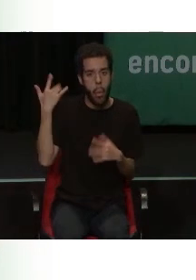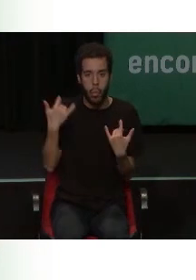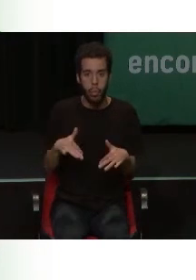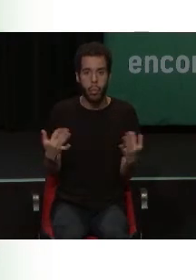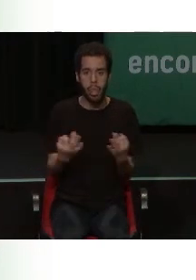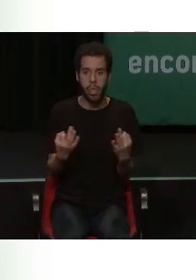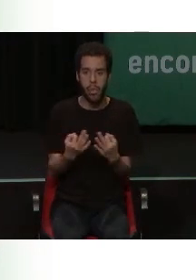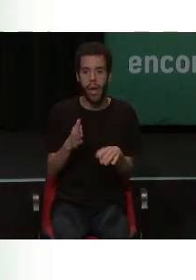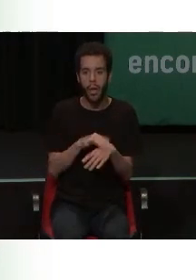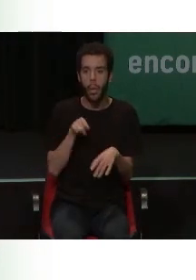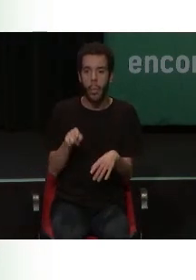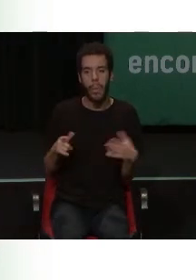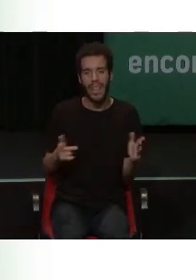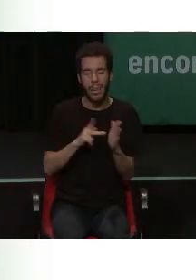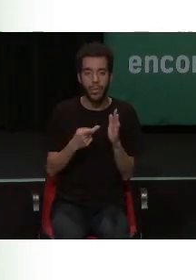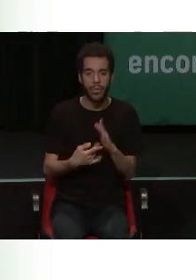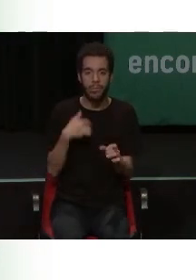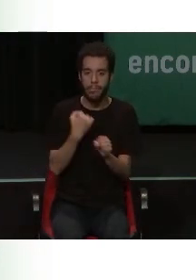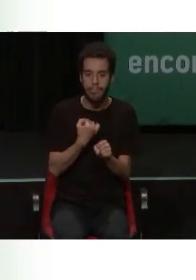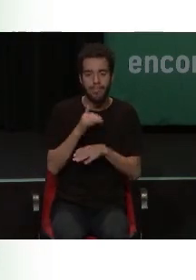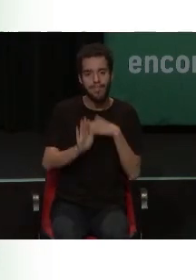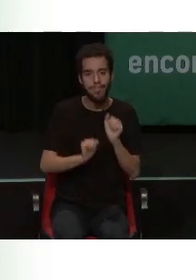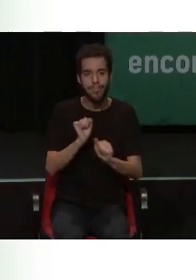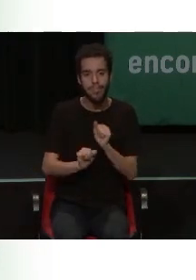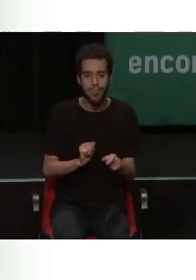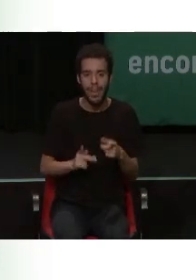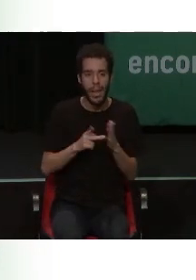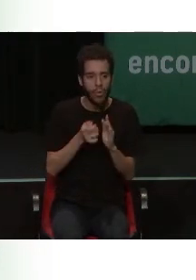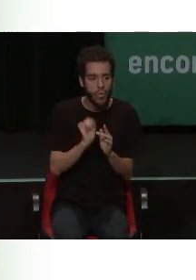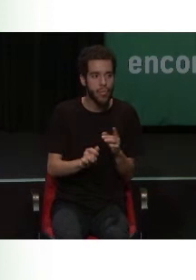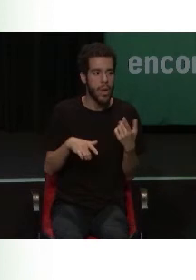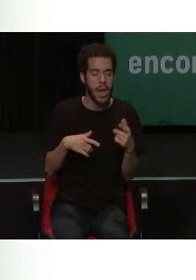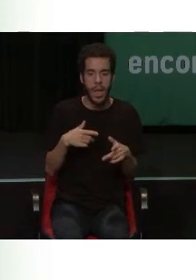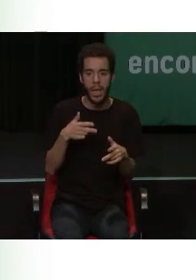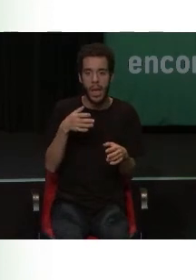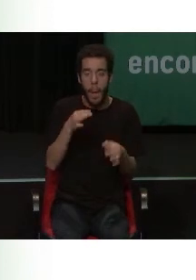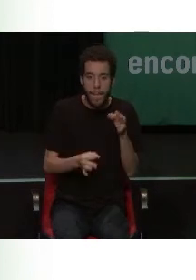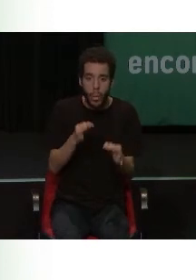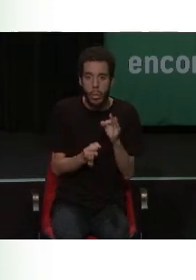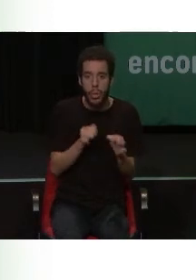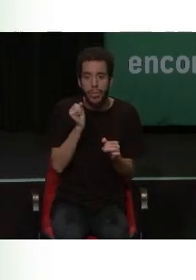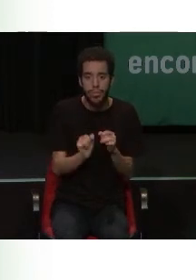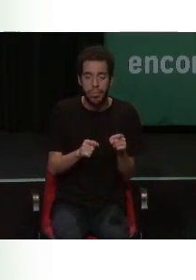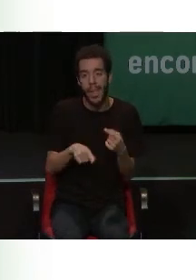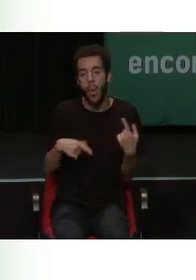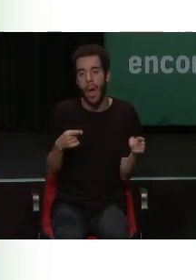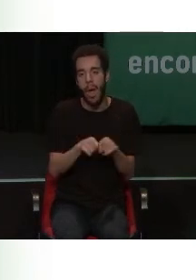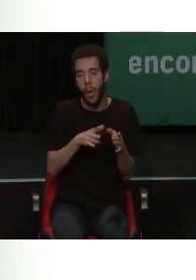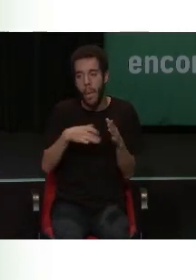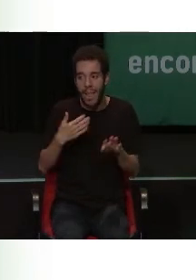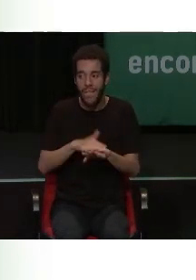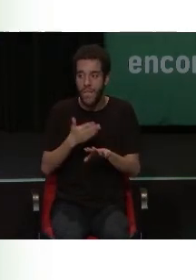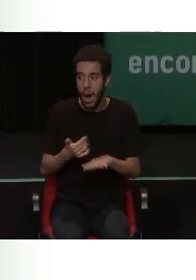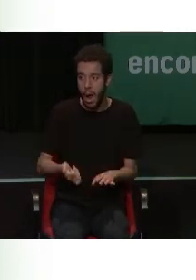a tecnologia de fabrico, de litografia de semicondutores um bocado mais elaborada, um bocado mais